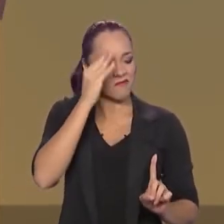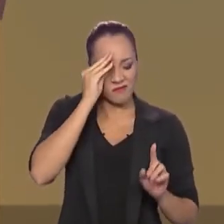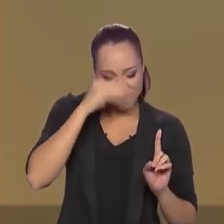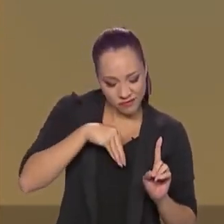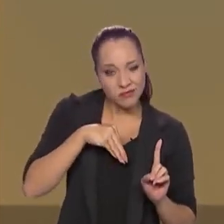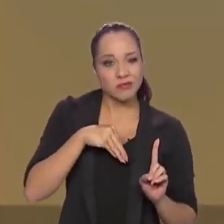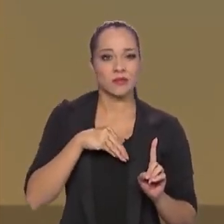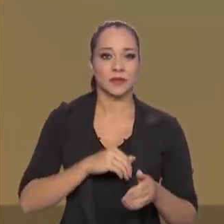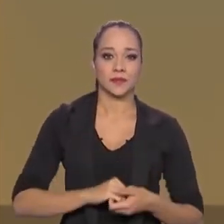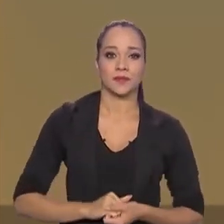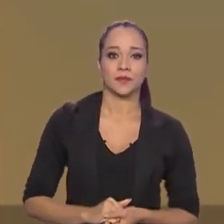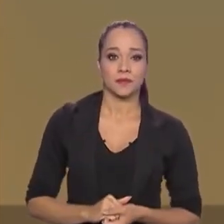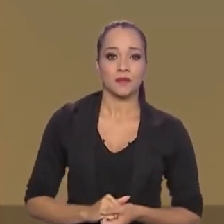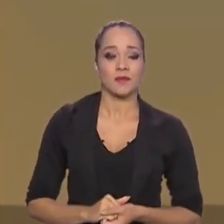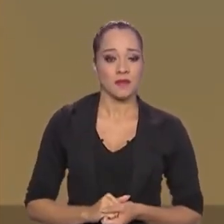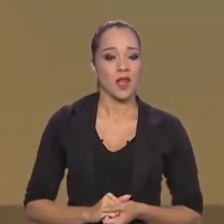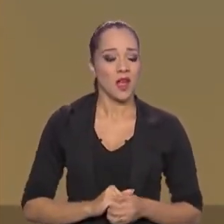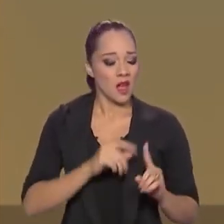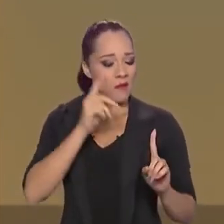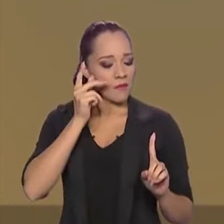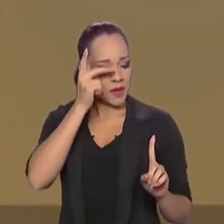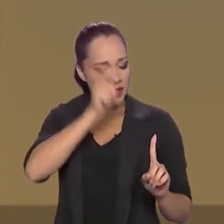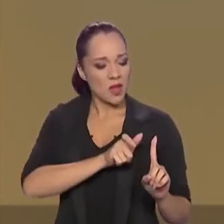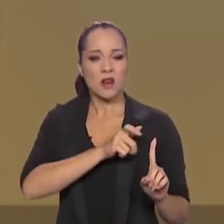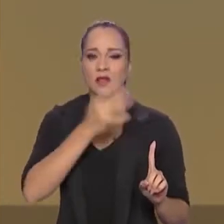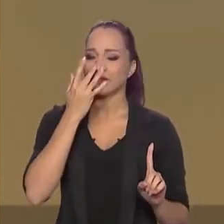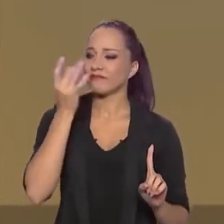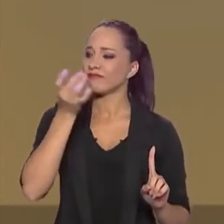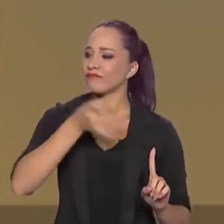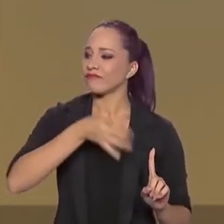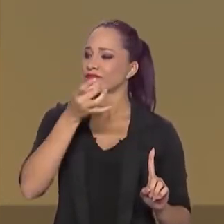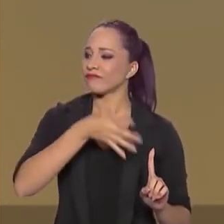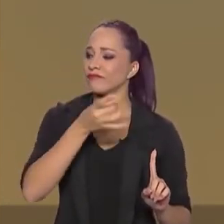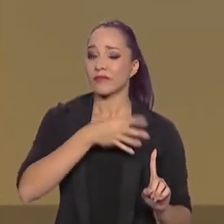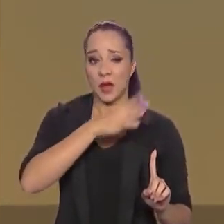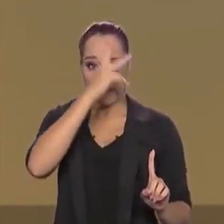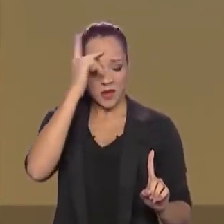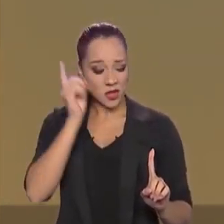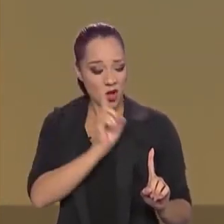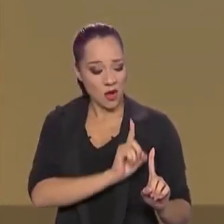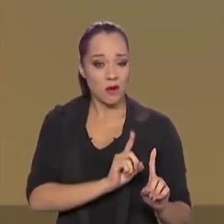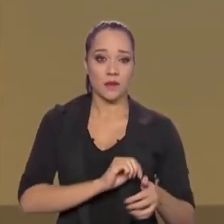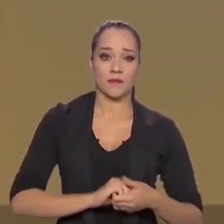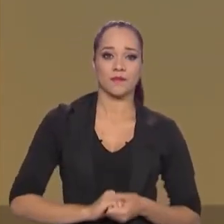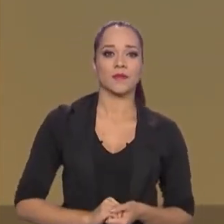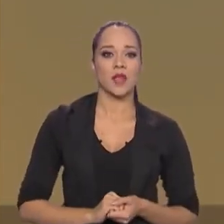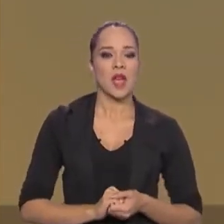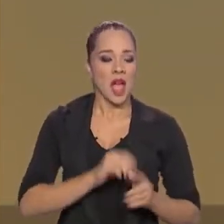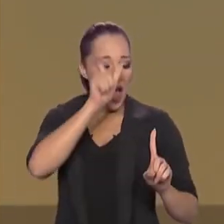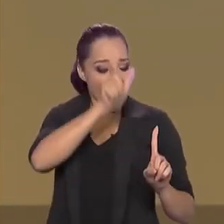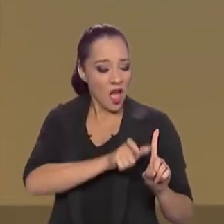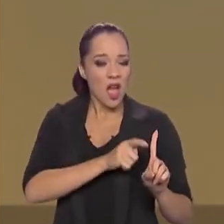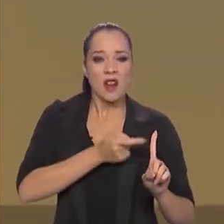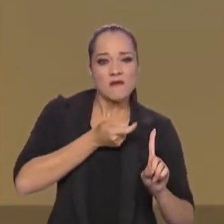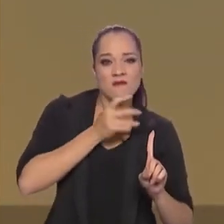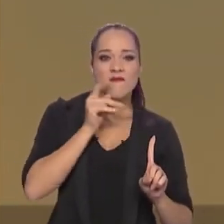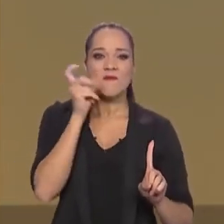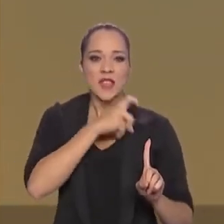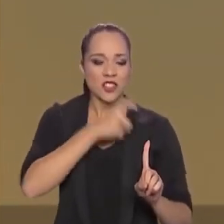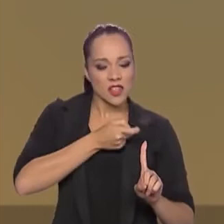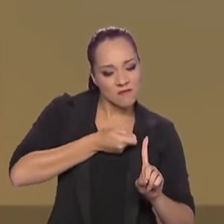e inutilidade. Ignorar de propósito a presença de uma pessoa. Divulgar boatos